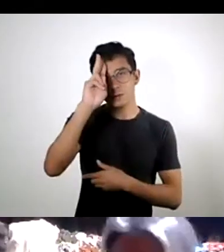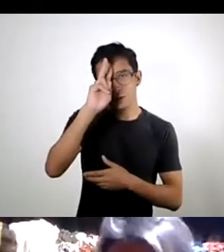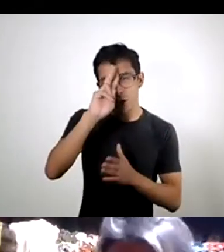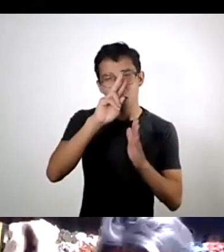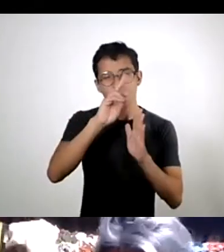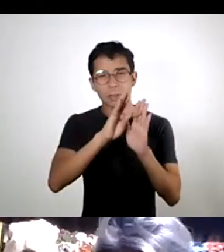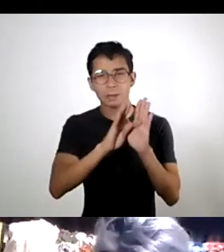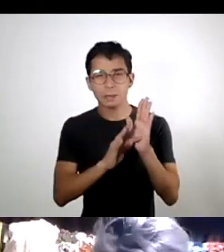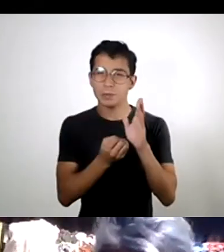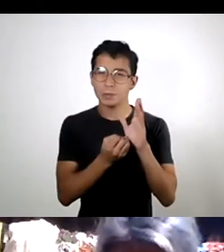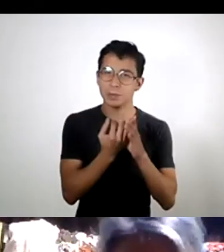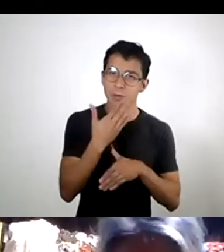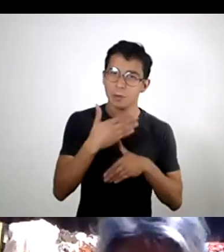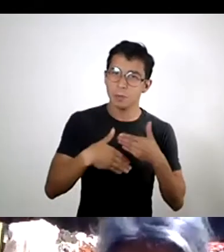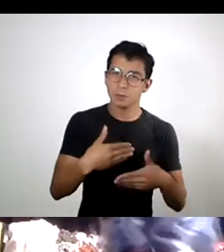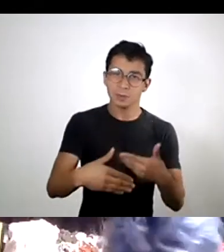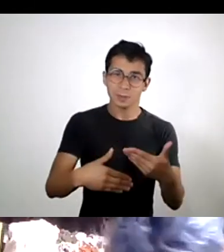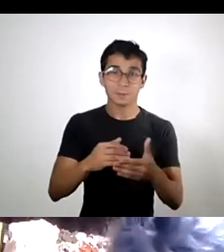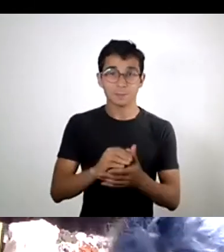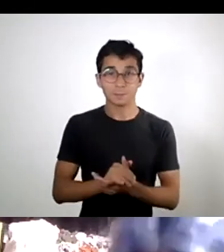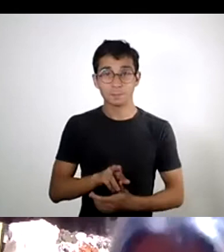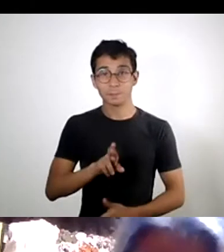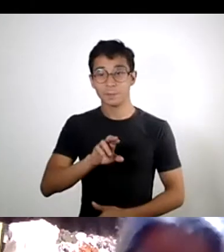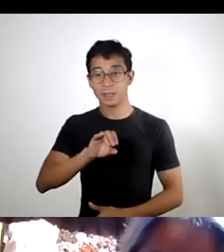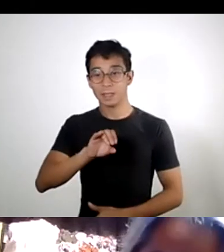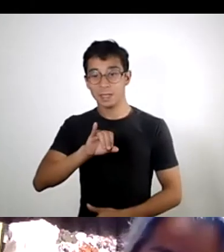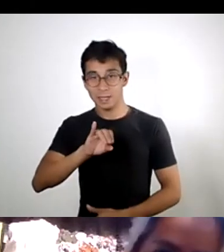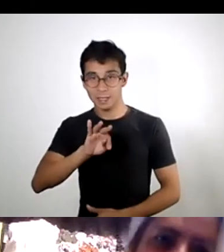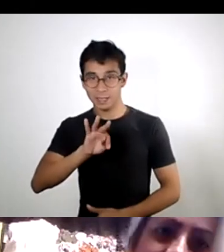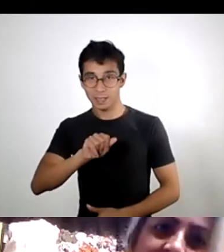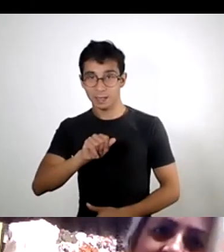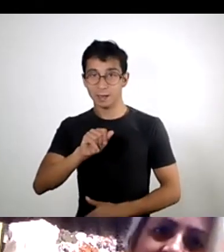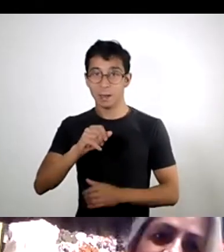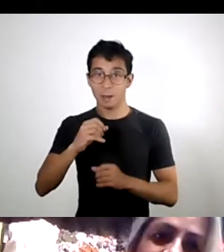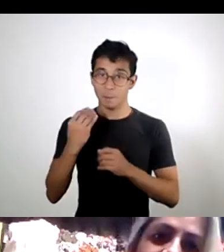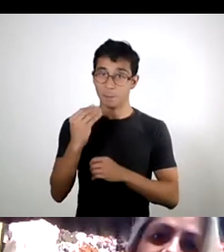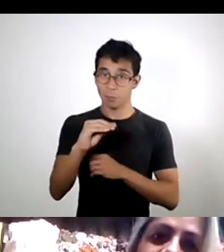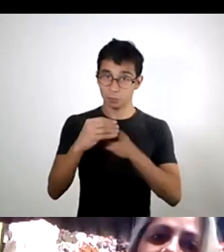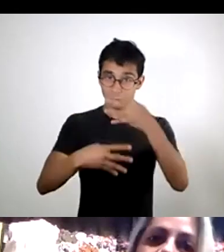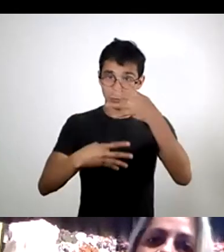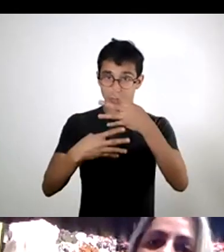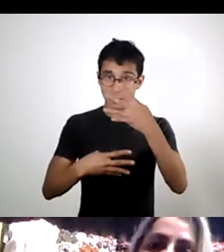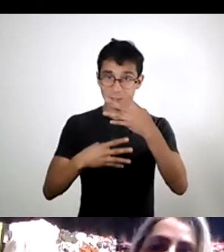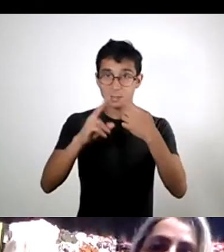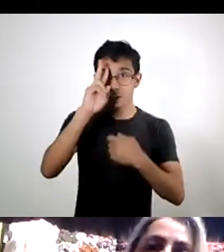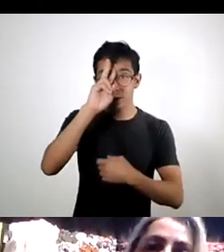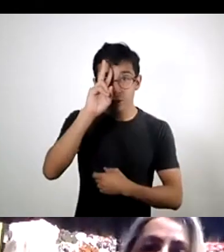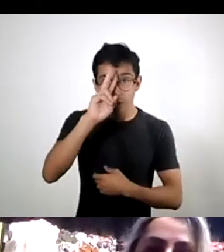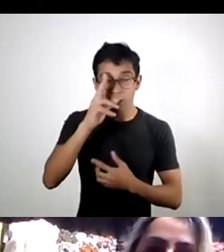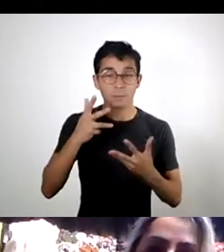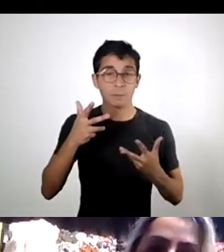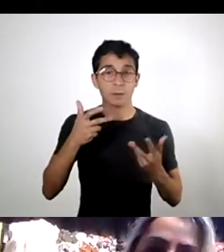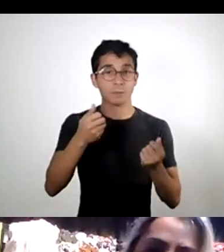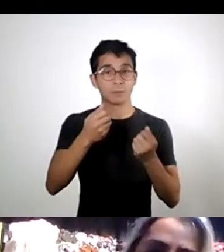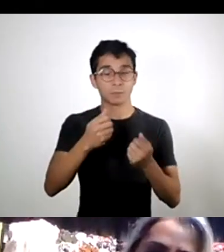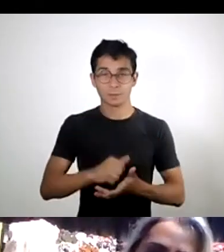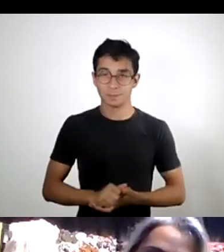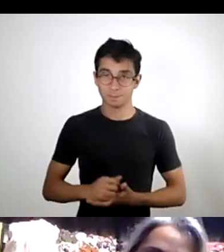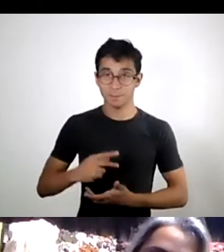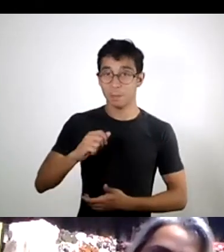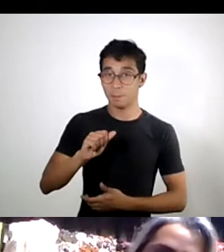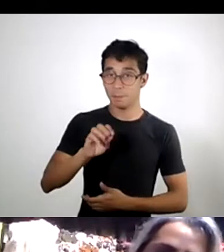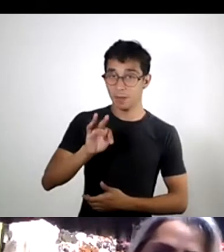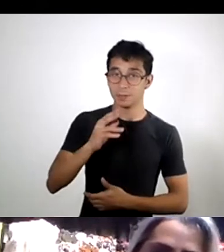A Rita de Cássia falou que a história é fantástica aqui no chat. A Fátima falou que é muito